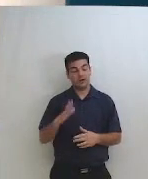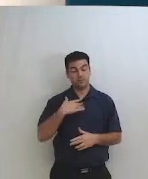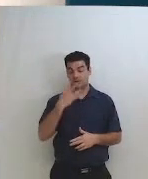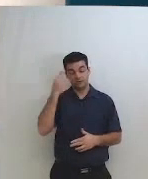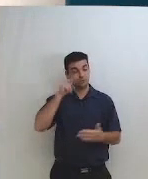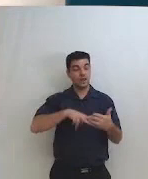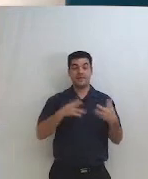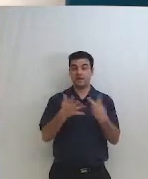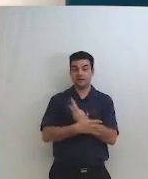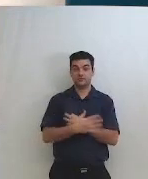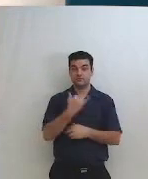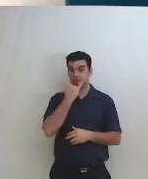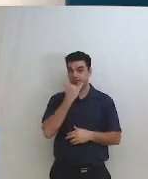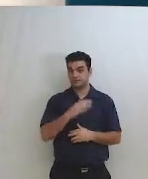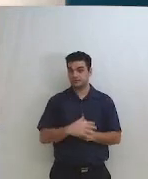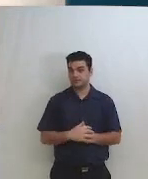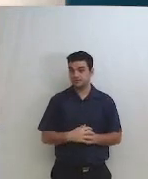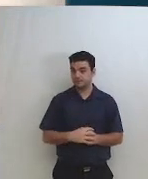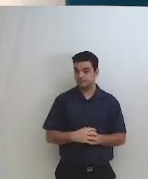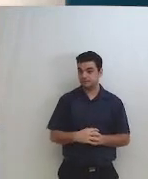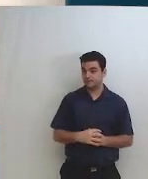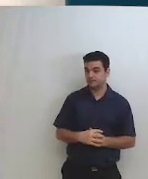escuta, peraí, só um instante, senhor presidente.